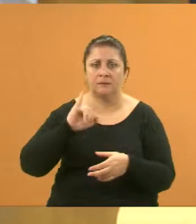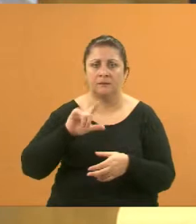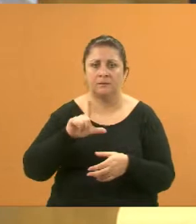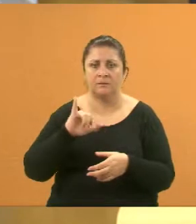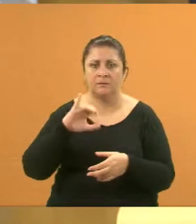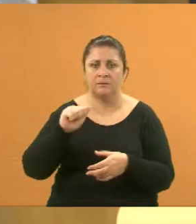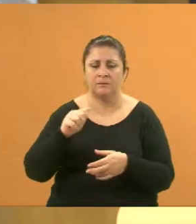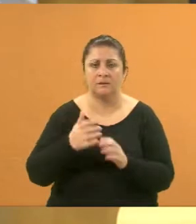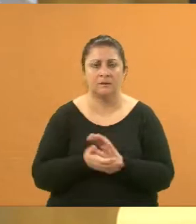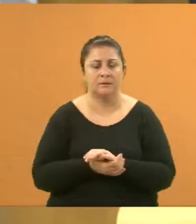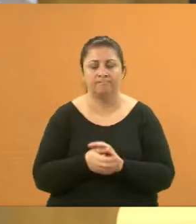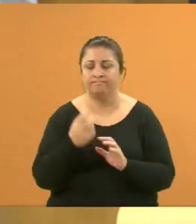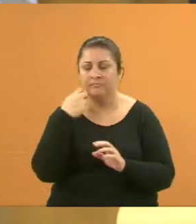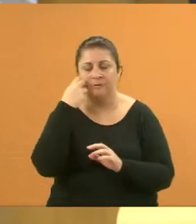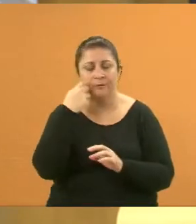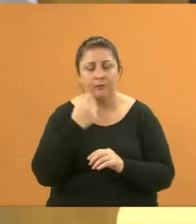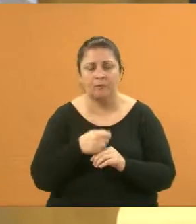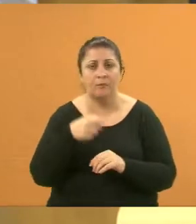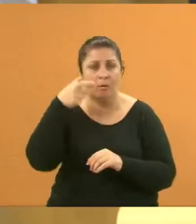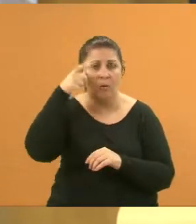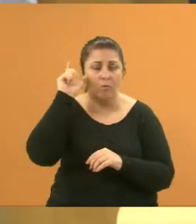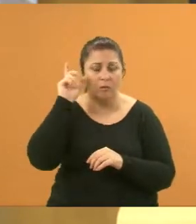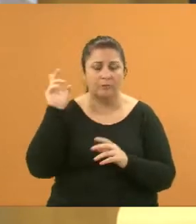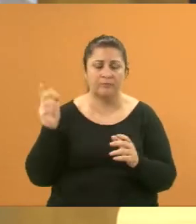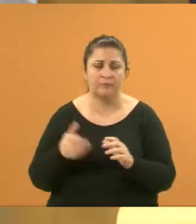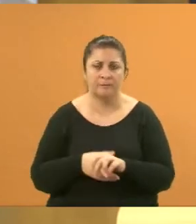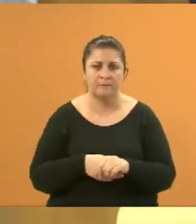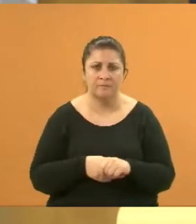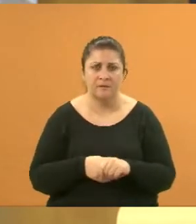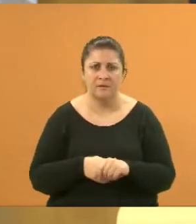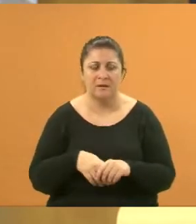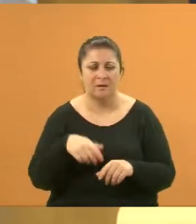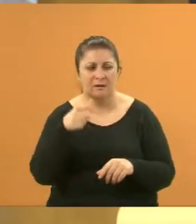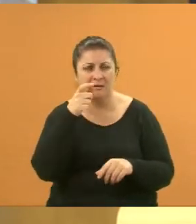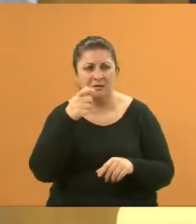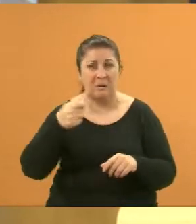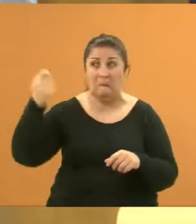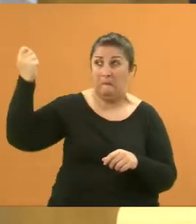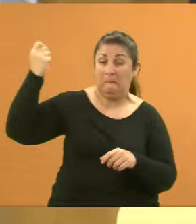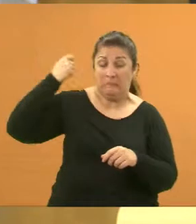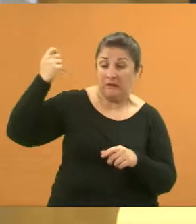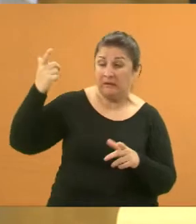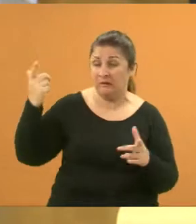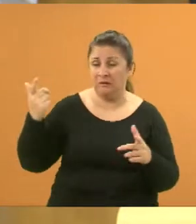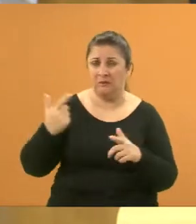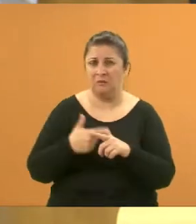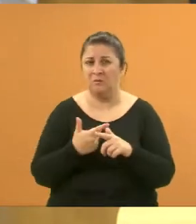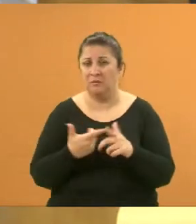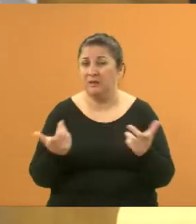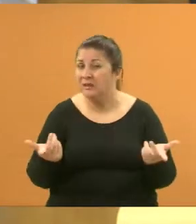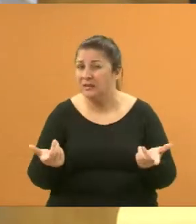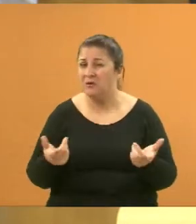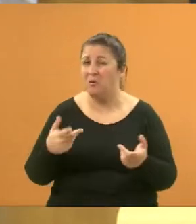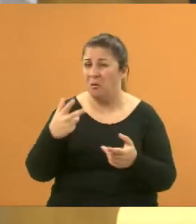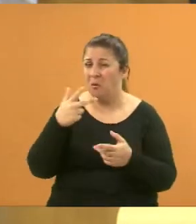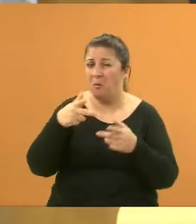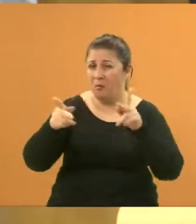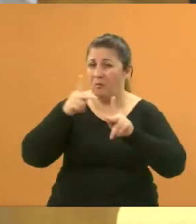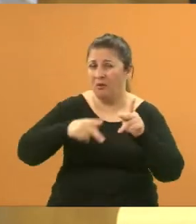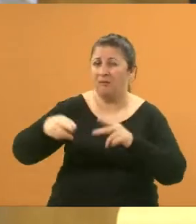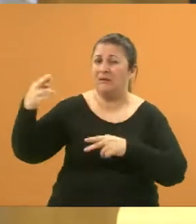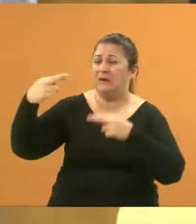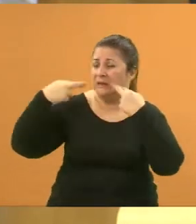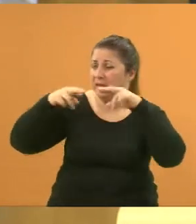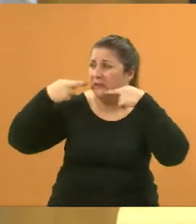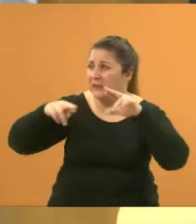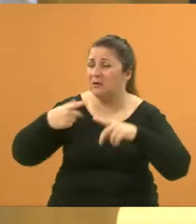Está lá, uma vergonha, estive lá ontem, tomando rapada na cabeça por causa do quê? Porque a prefeitura não faz o seu